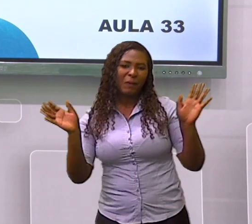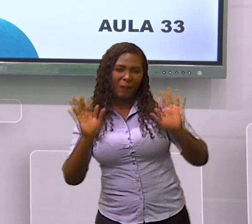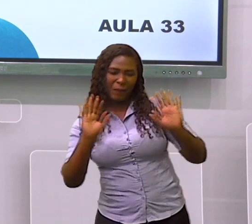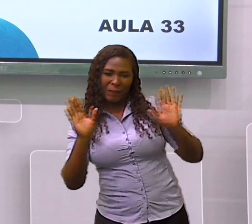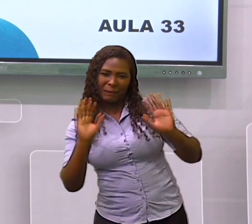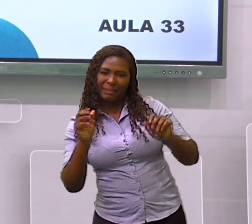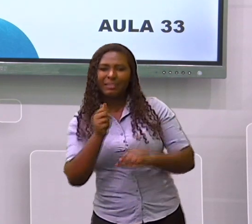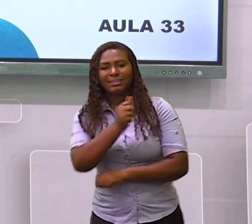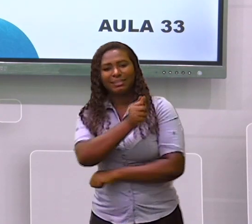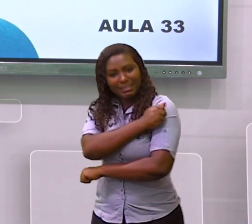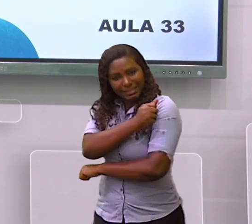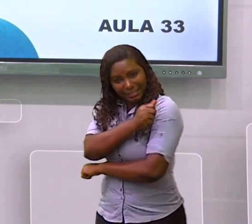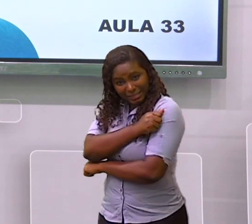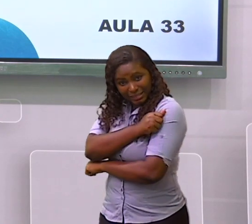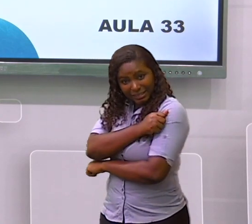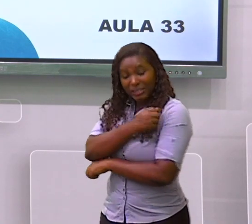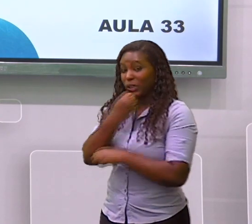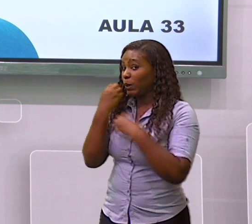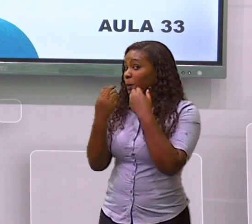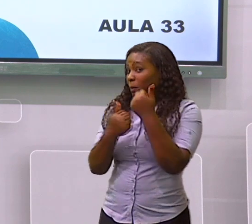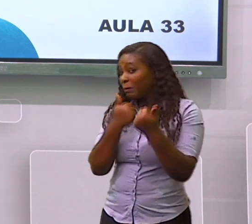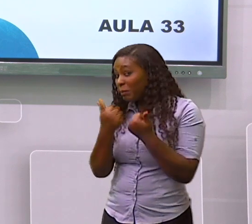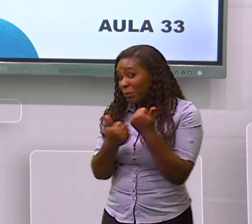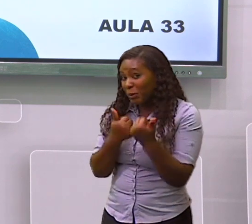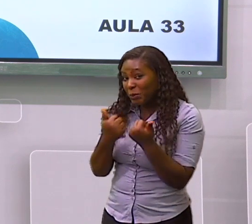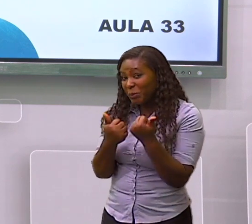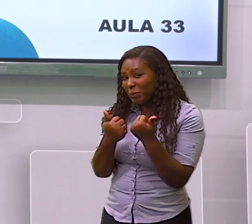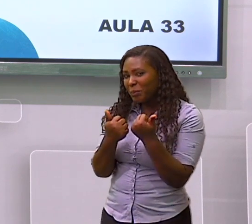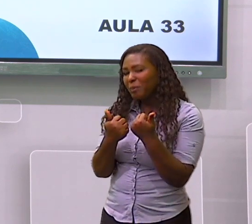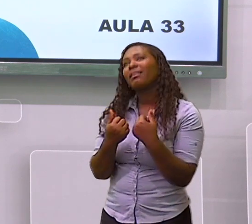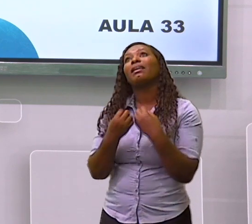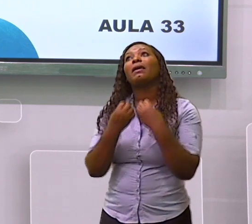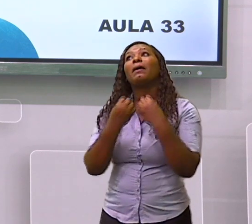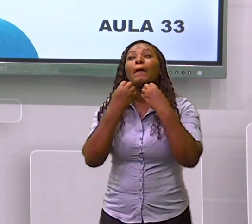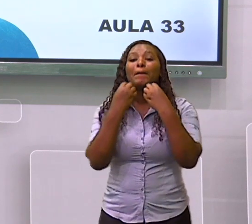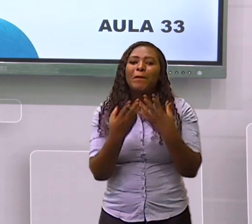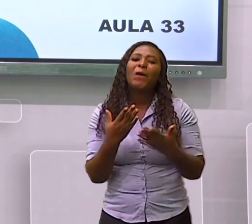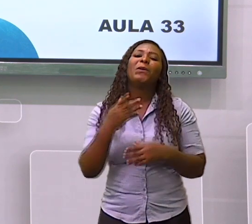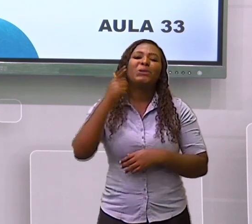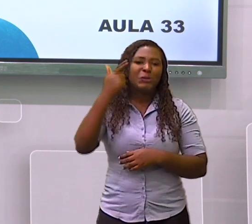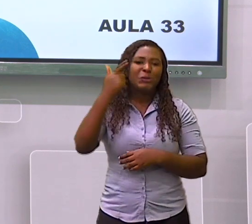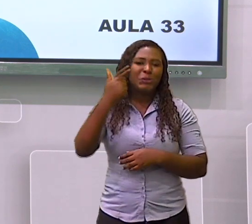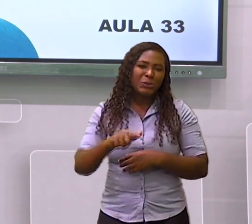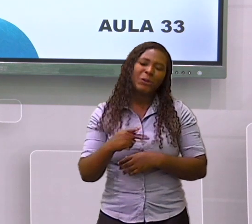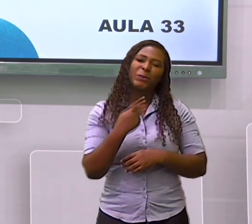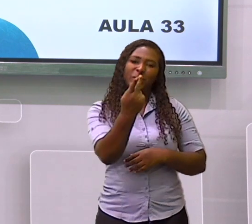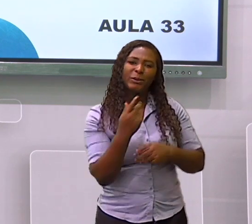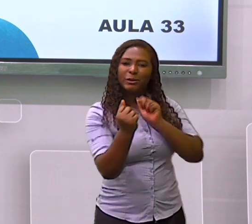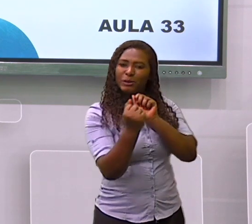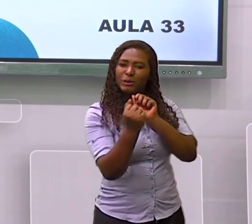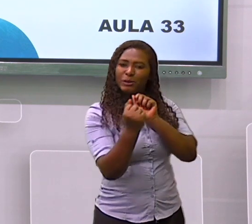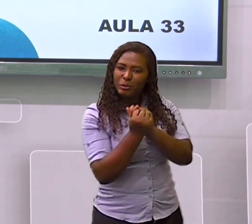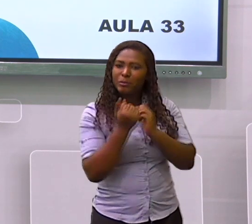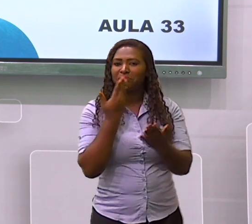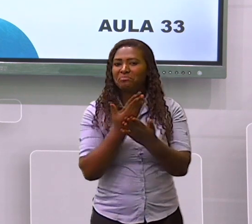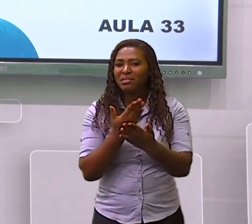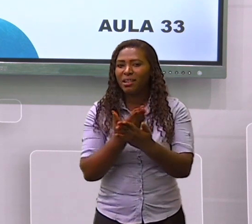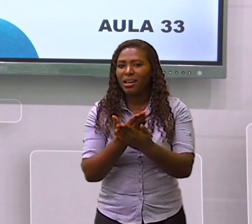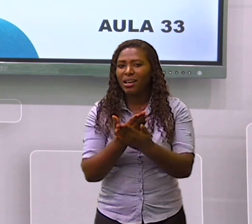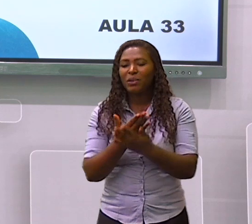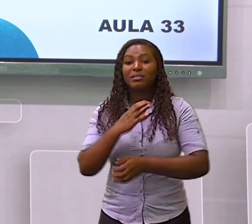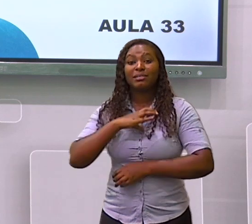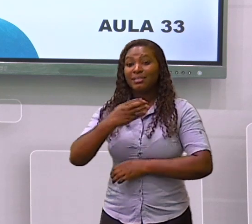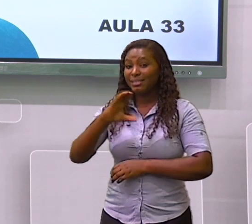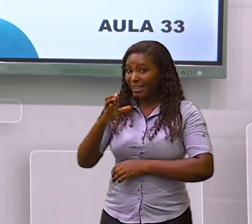Olá, estudantes! Tudo bem? Que bom ter vocês aqui para mais uma aula de ciências.